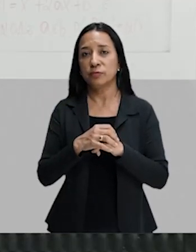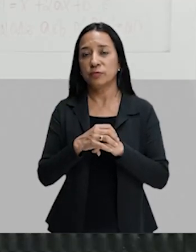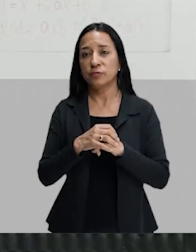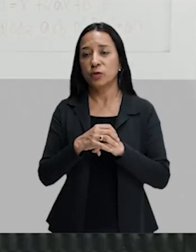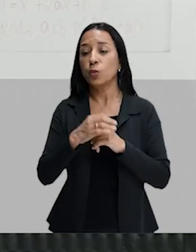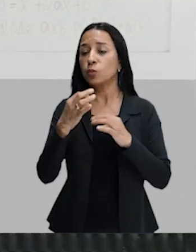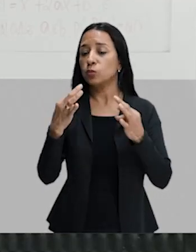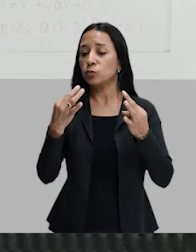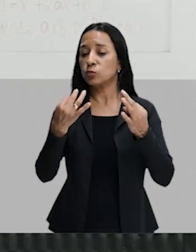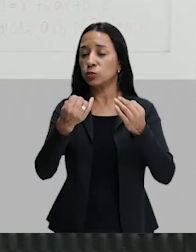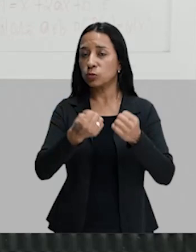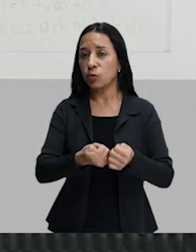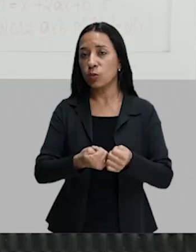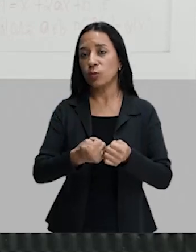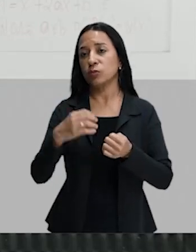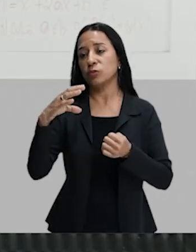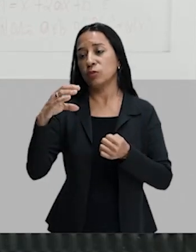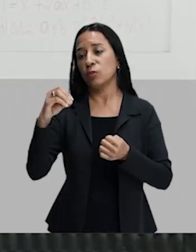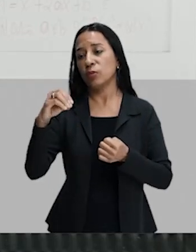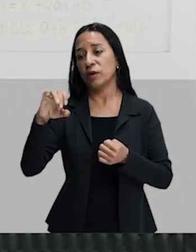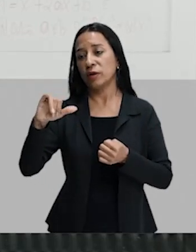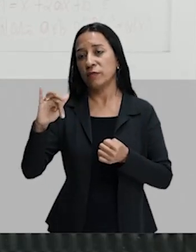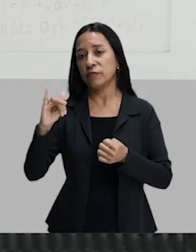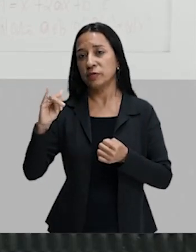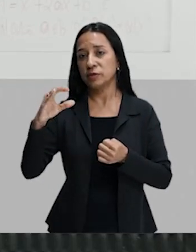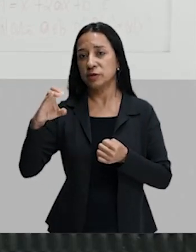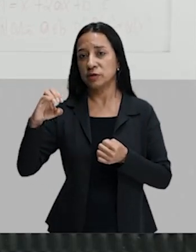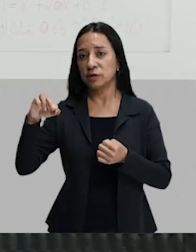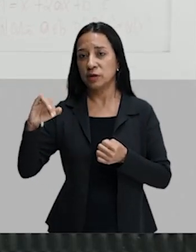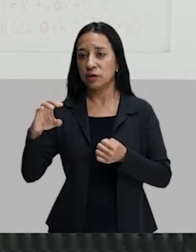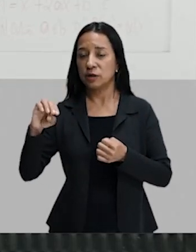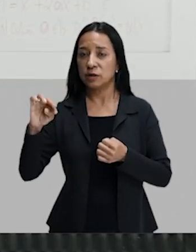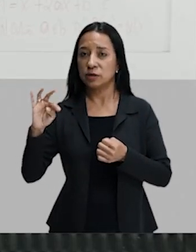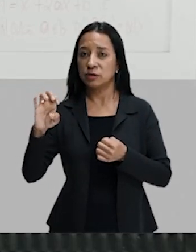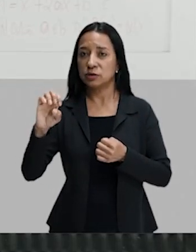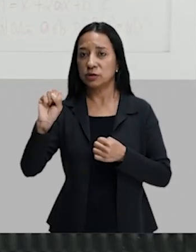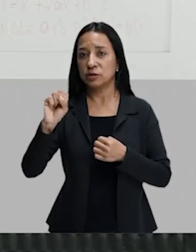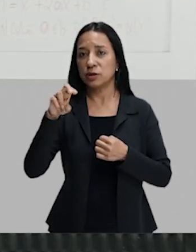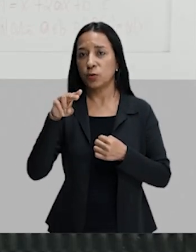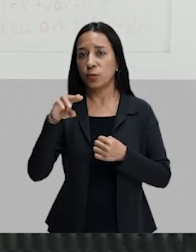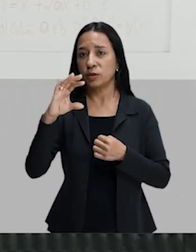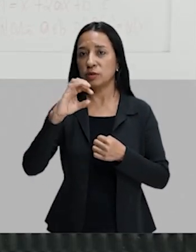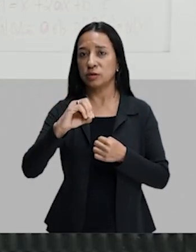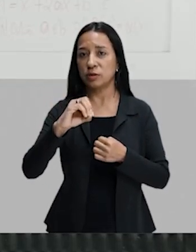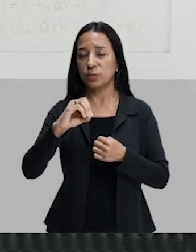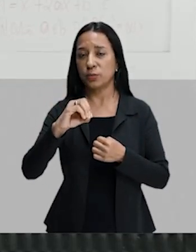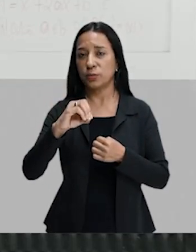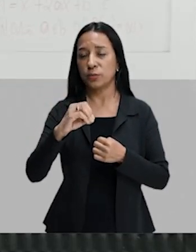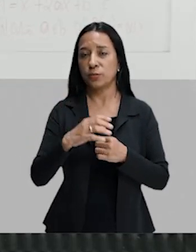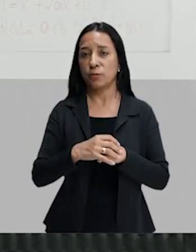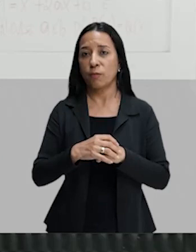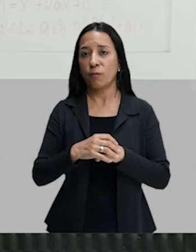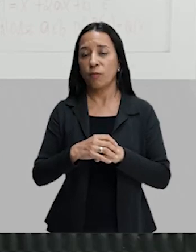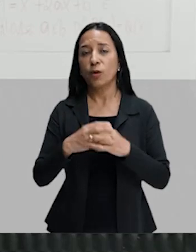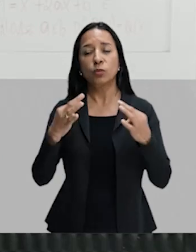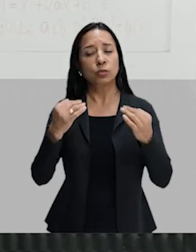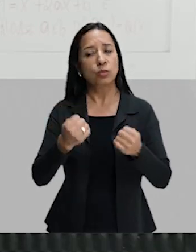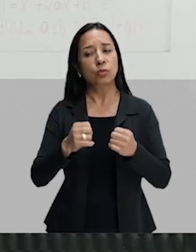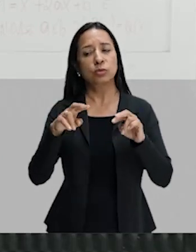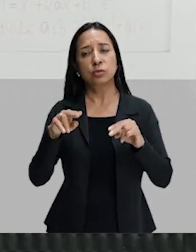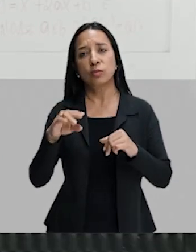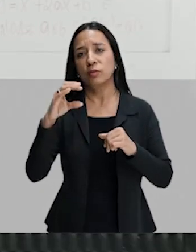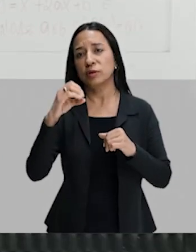0. Tá? Se você tem um polinômio em que todos os coeficientes forem 0, aí eu digo